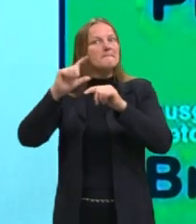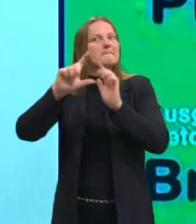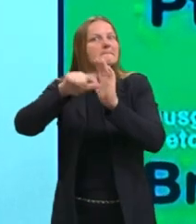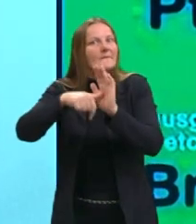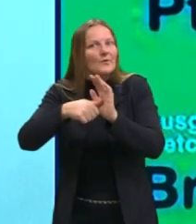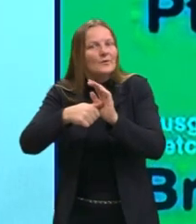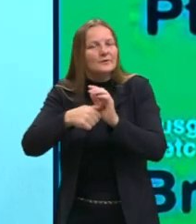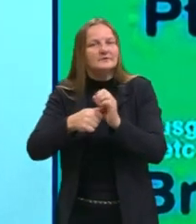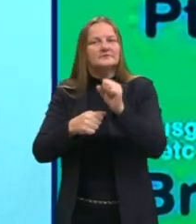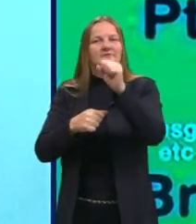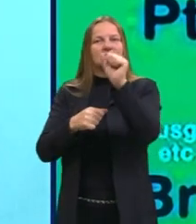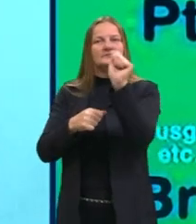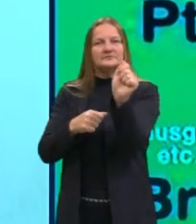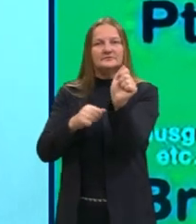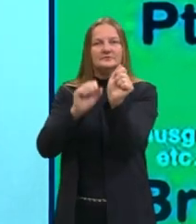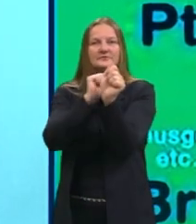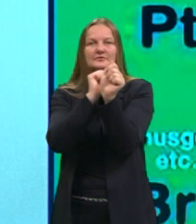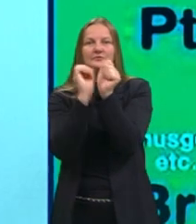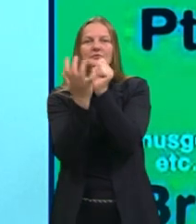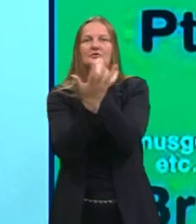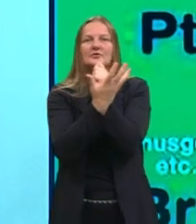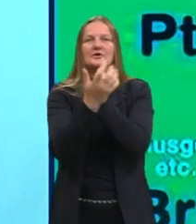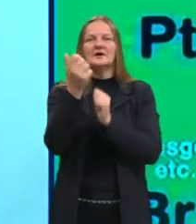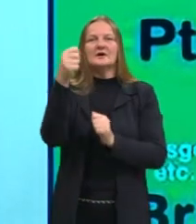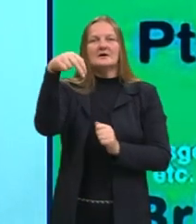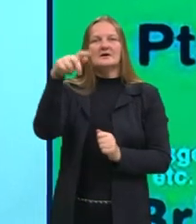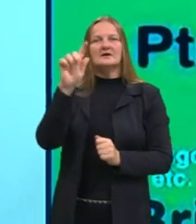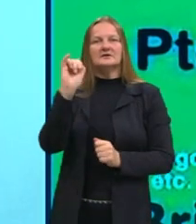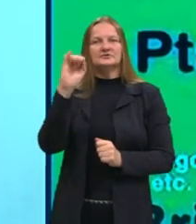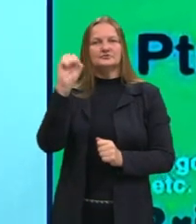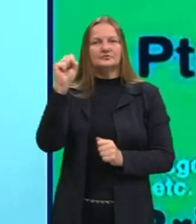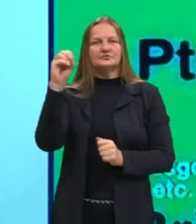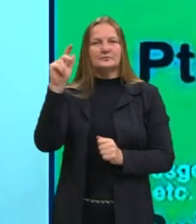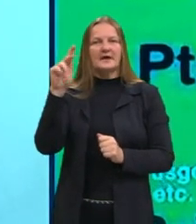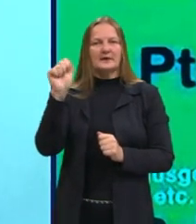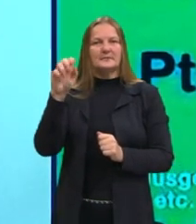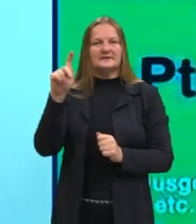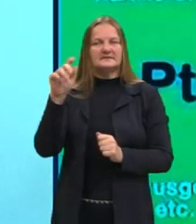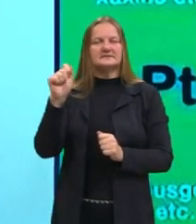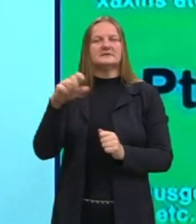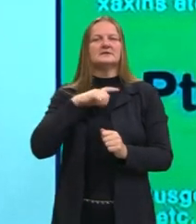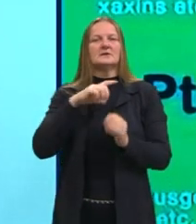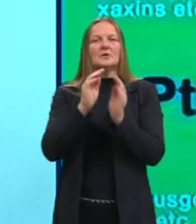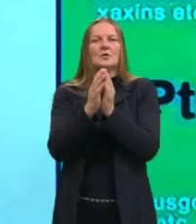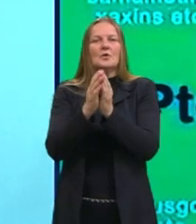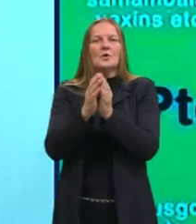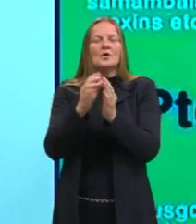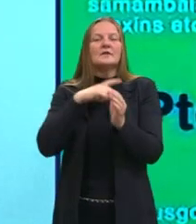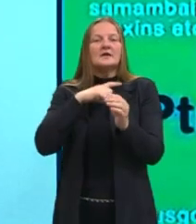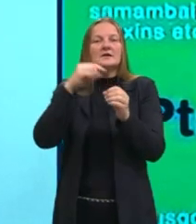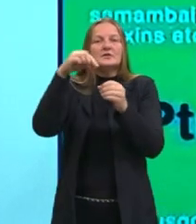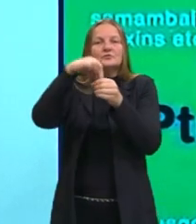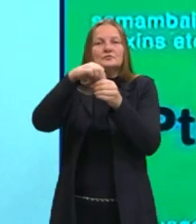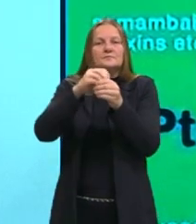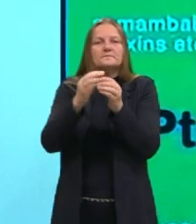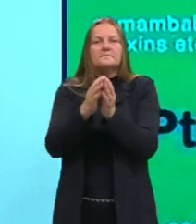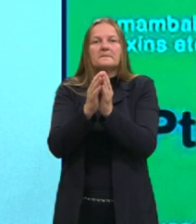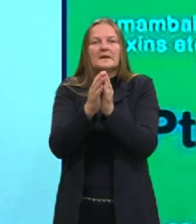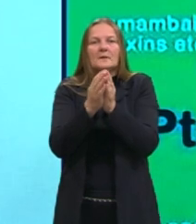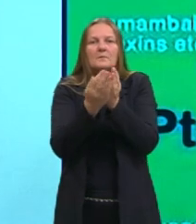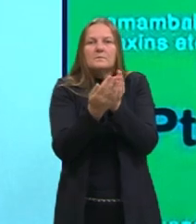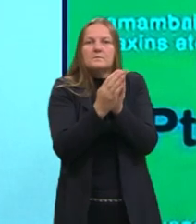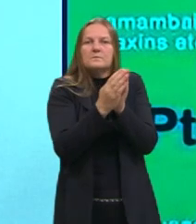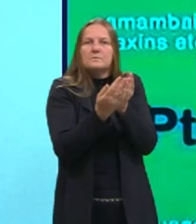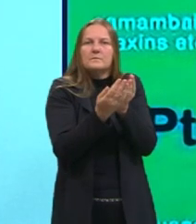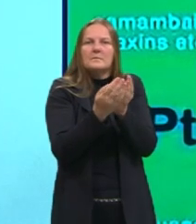águia que são divididas também em bom não cotilédones que por exemplo as Palmeiras bumbum milho e as